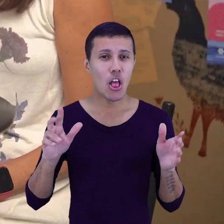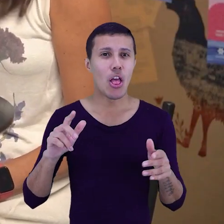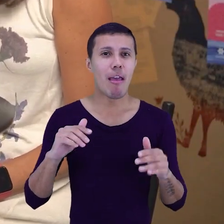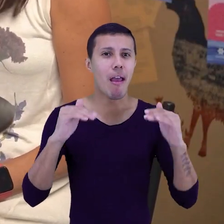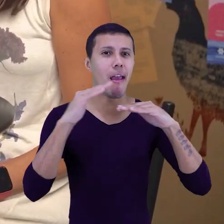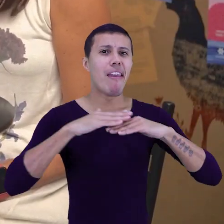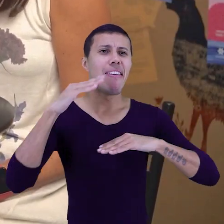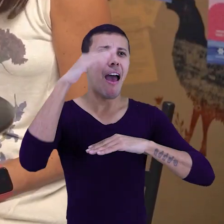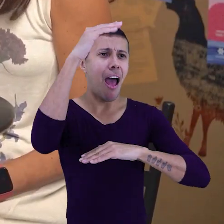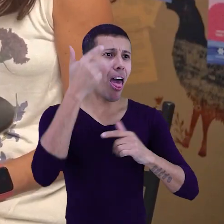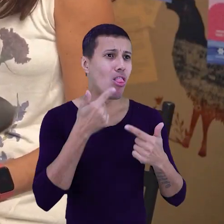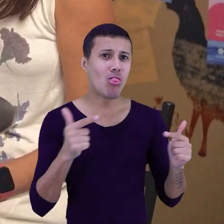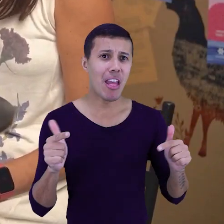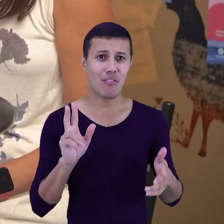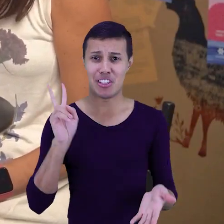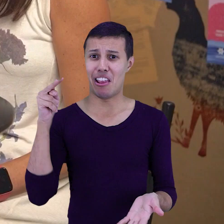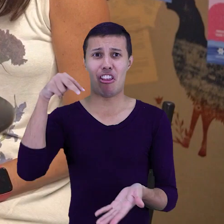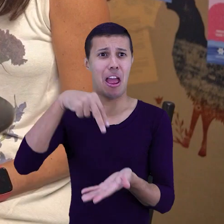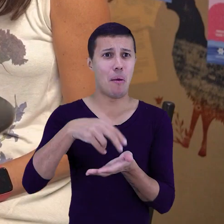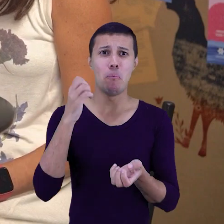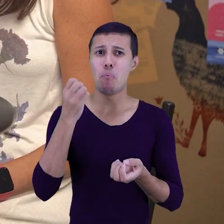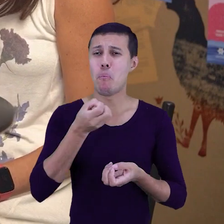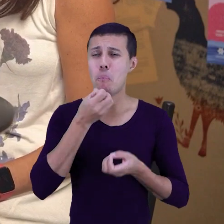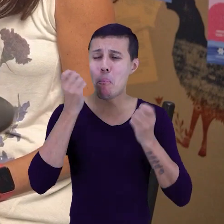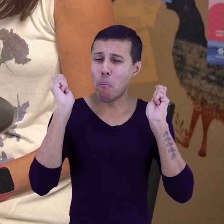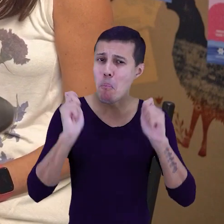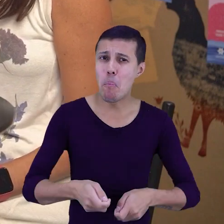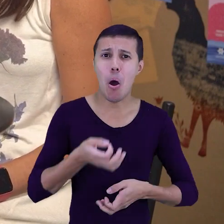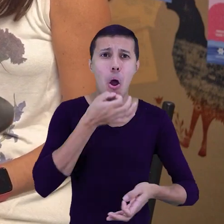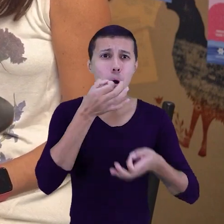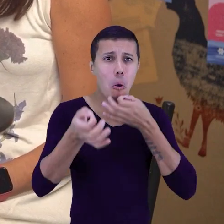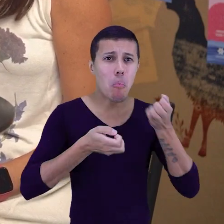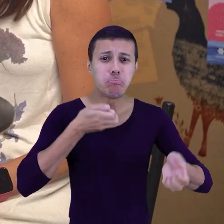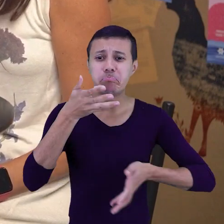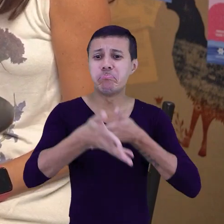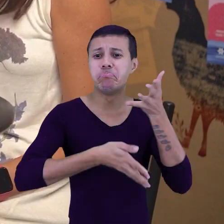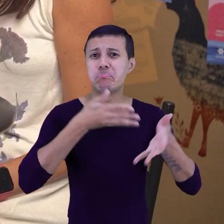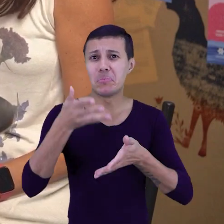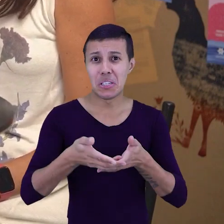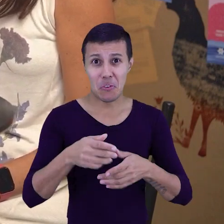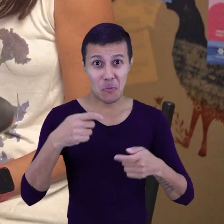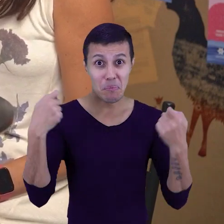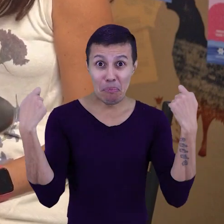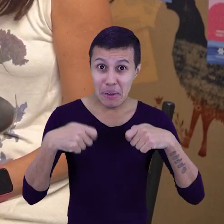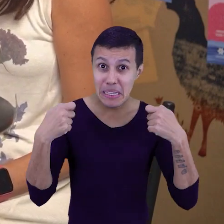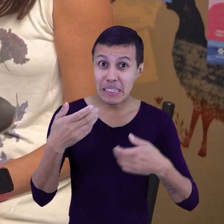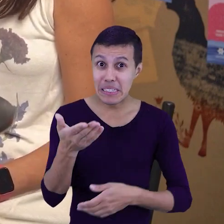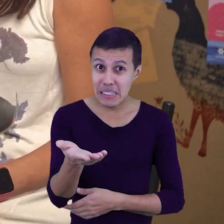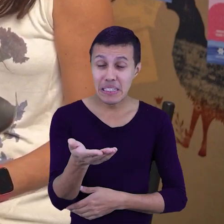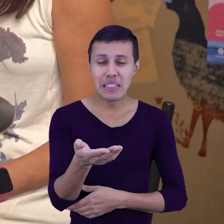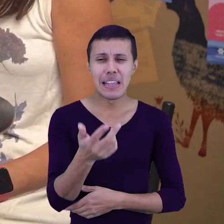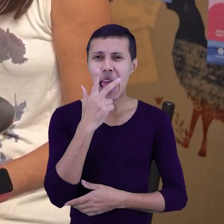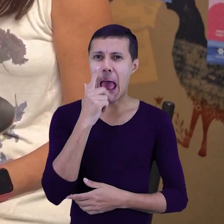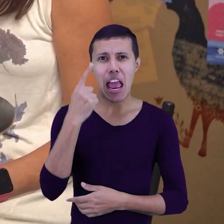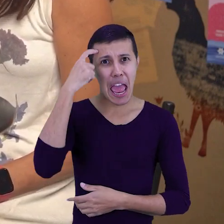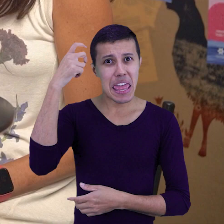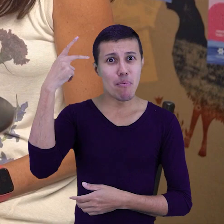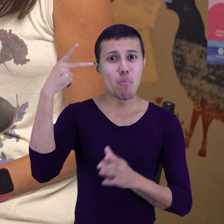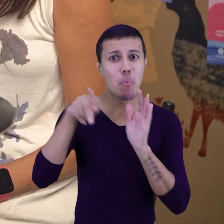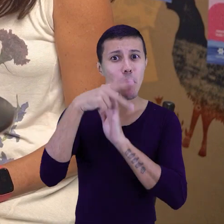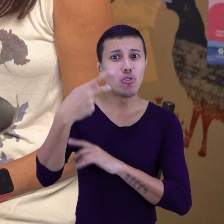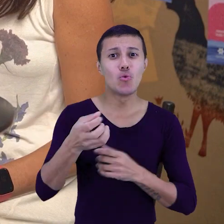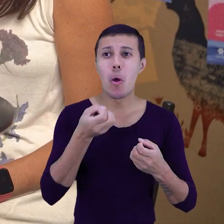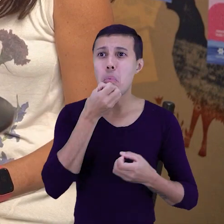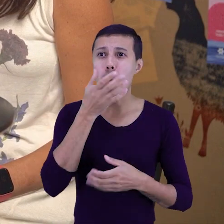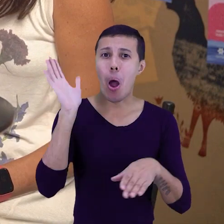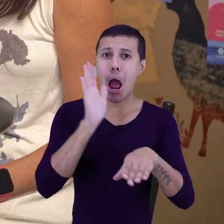comunidades não têm hierarquia. Você pode chegar, pode dar a sua ideia e deve fazer a sua ação. Se você acredita que aquela sua ação vai